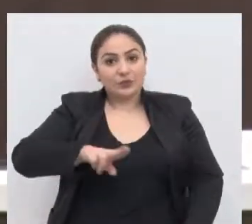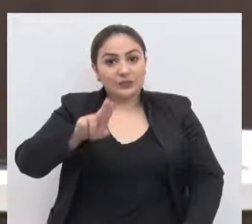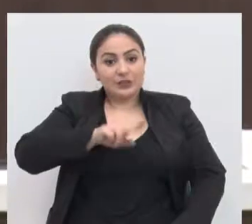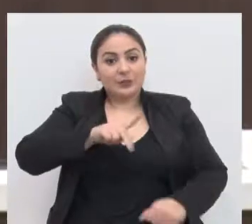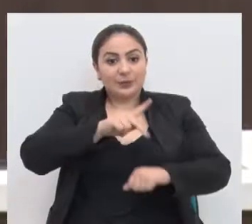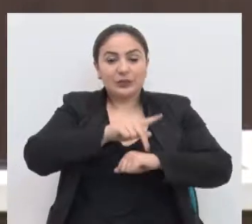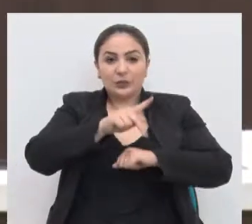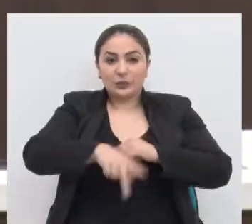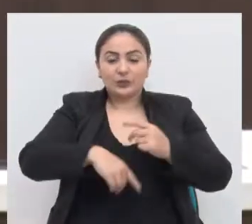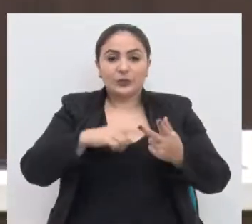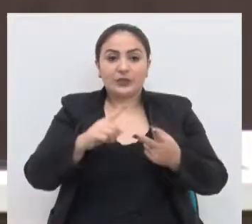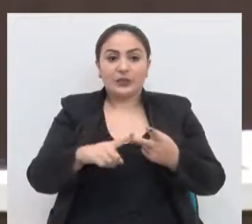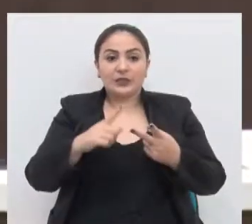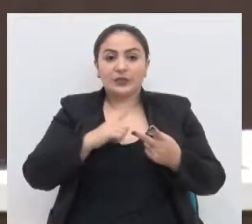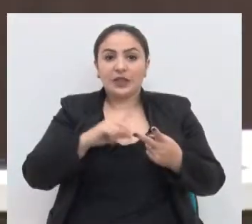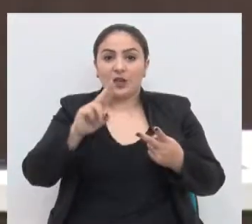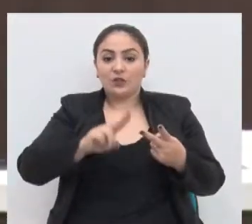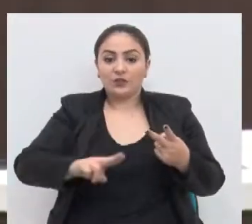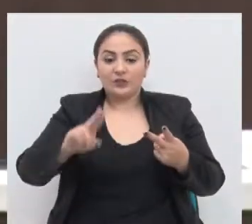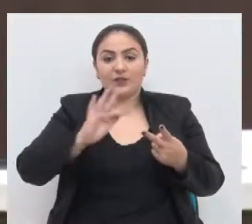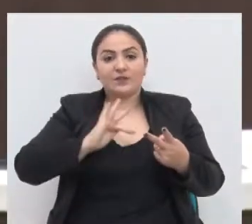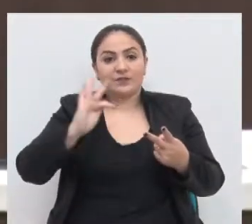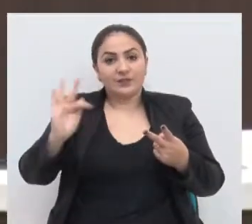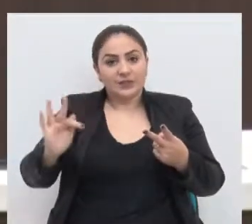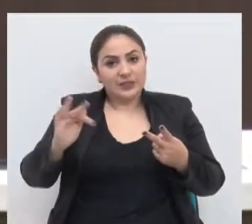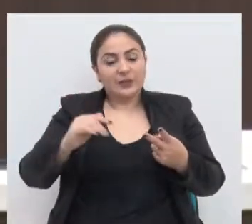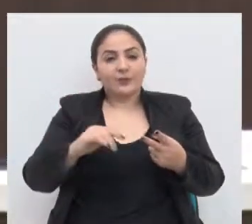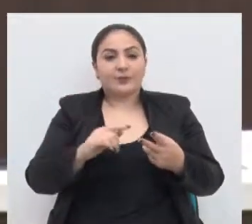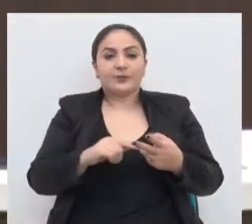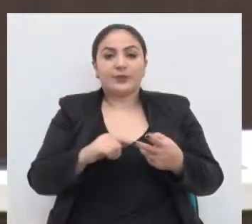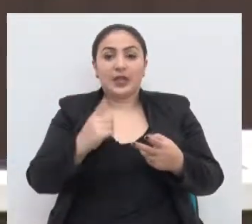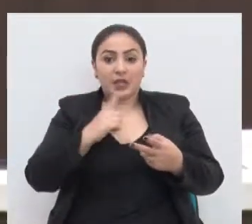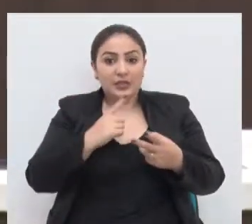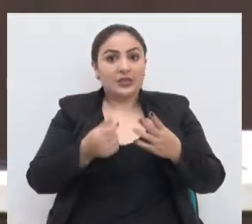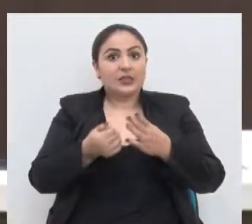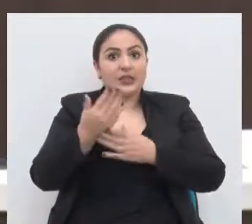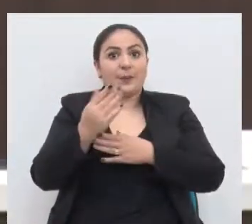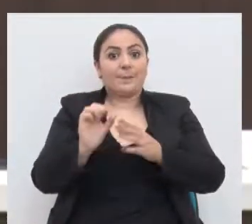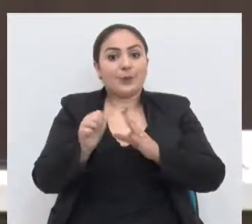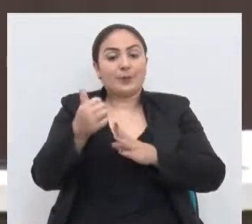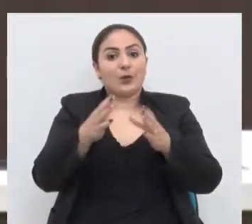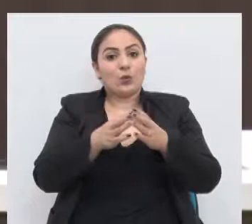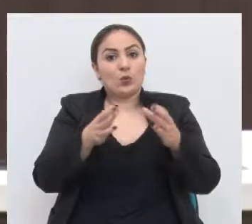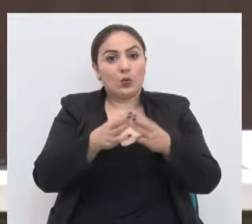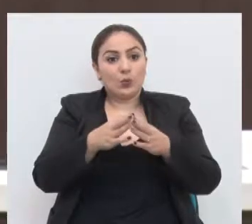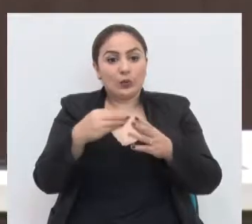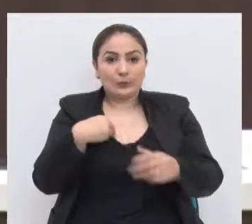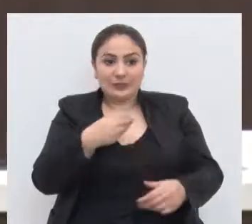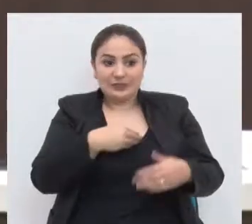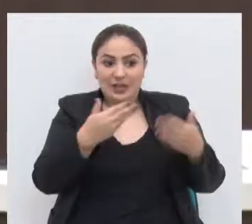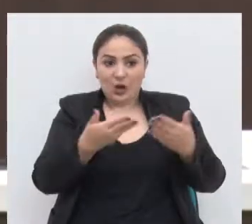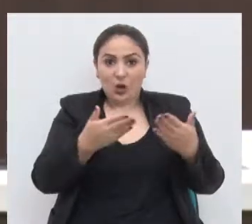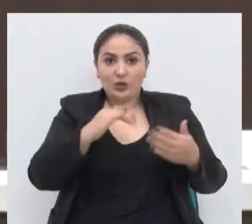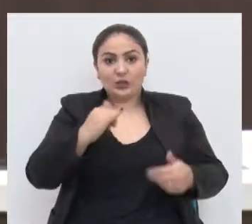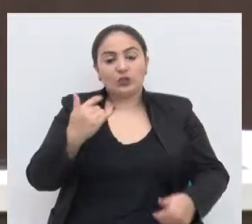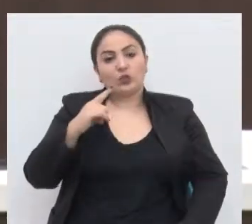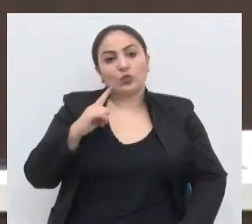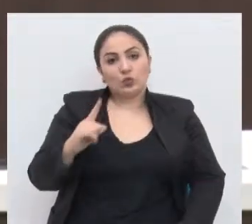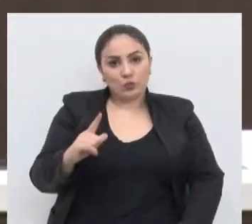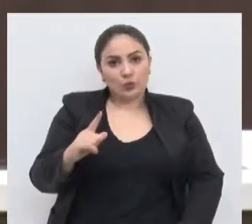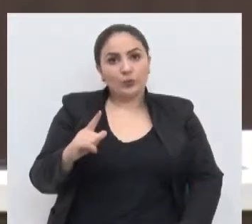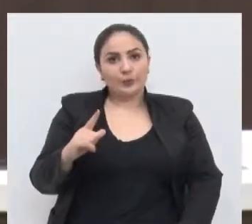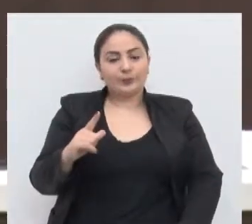Passo Fundo, temos a Universidade Federal Fronteira Sul, que formou a primeira turma de medicina agora em